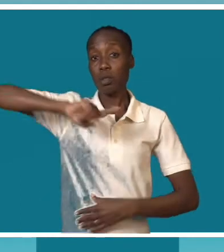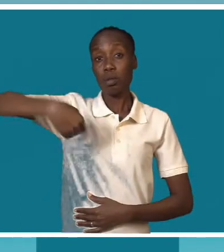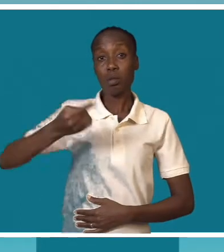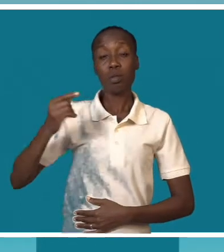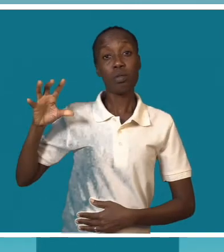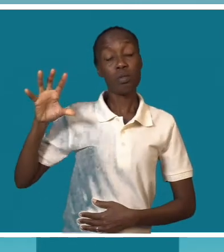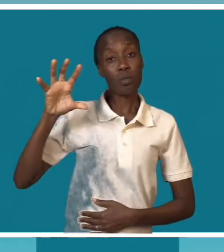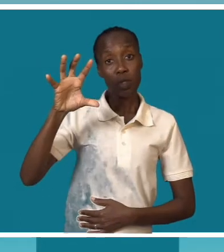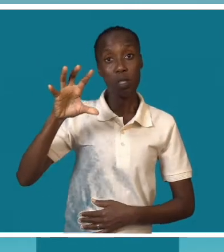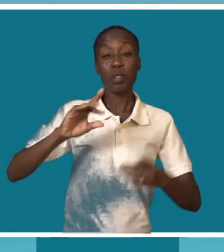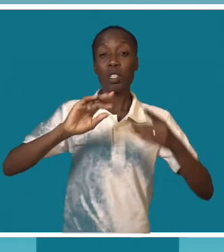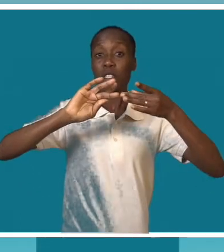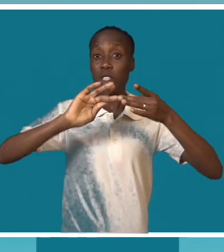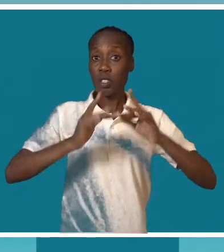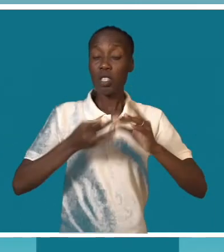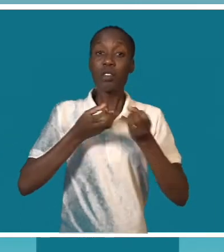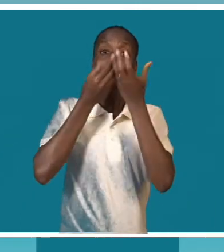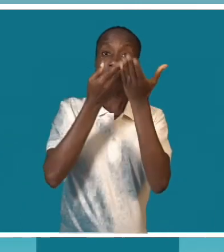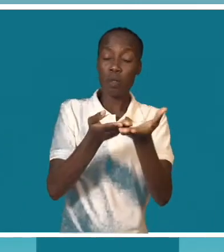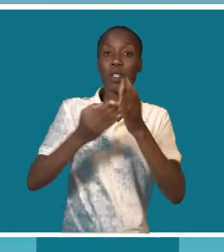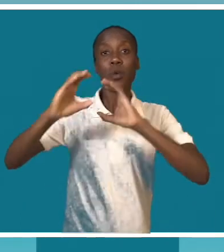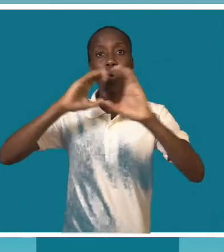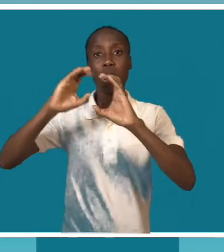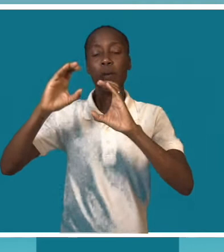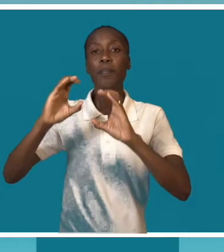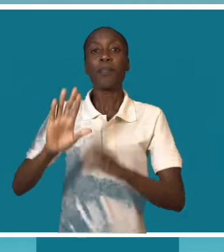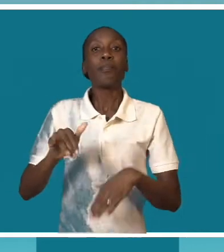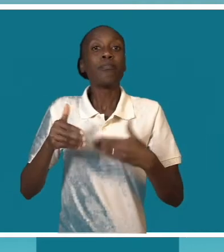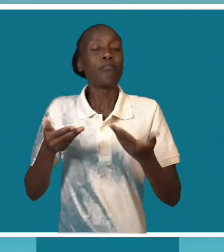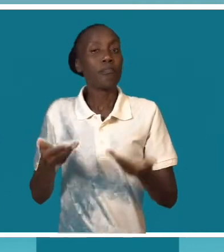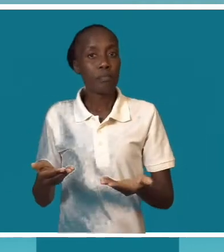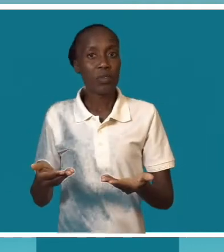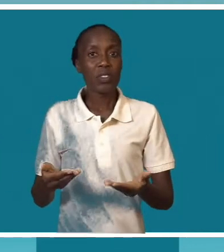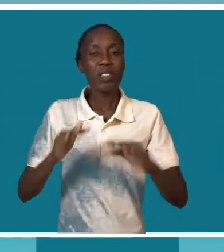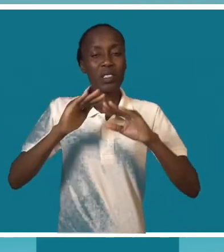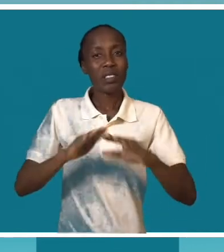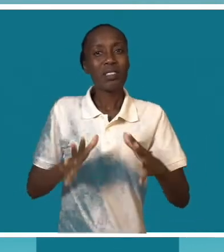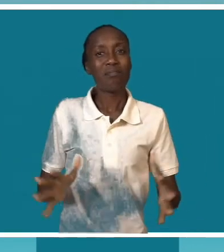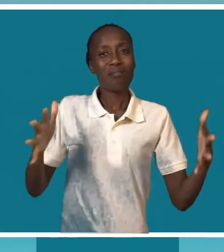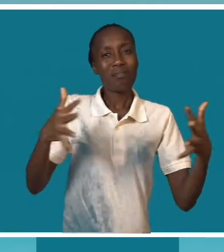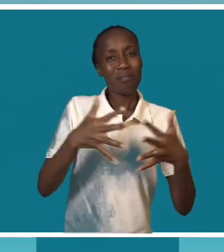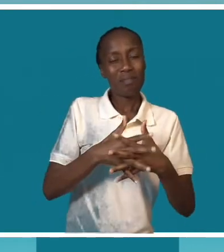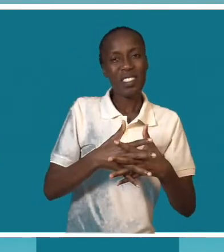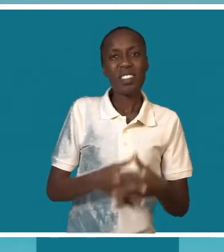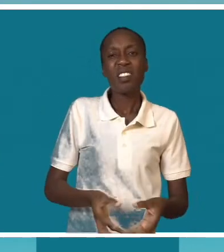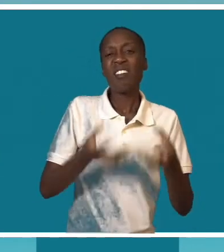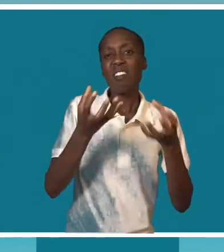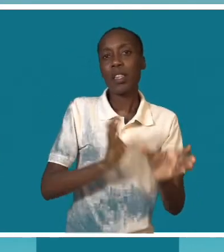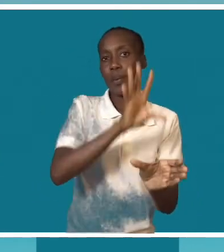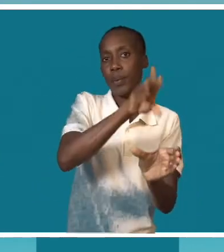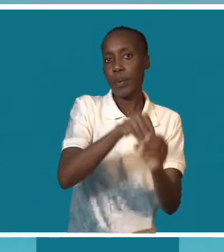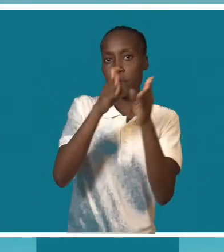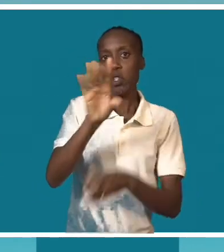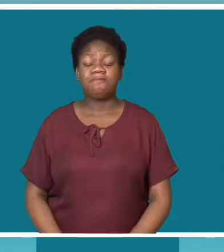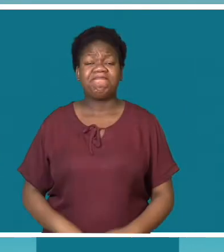Aquilo que são as políticas das tecnologias de informação e comunicação para o nosso país estão muito bem